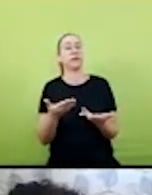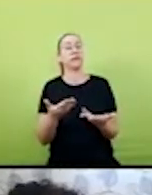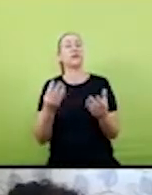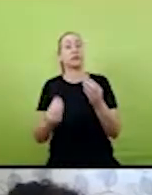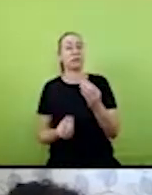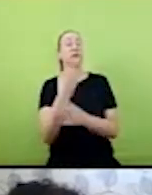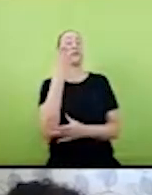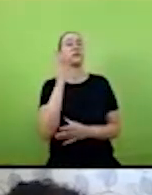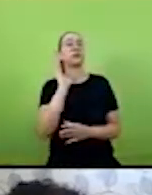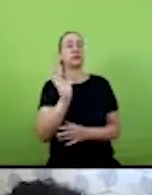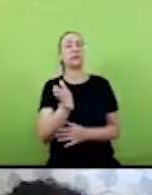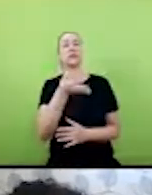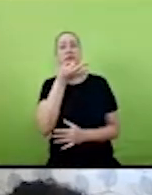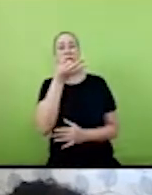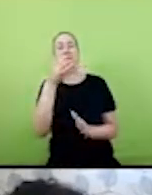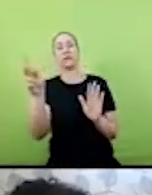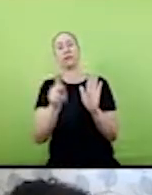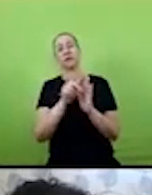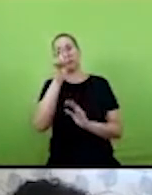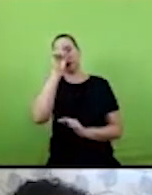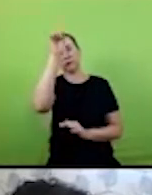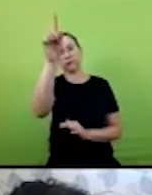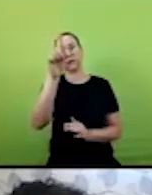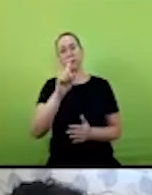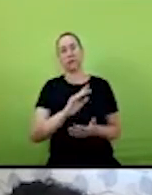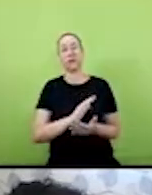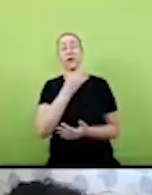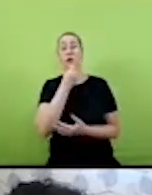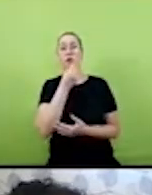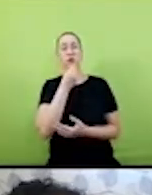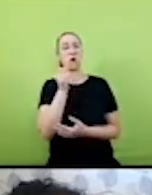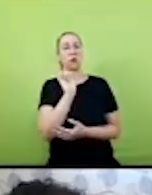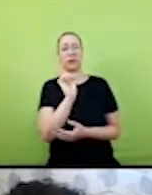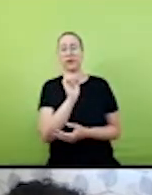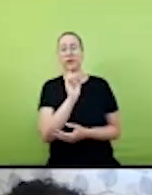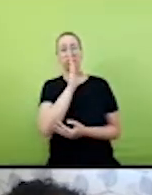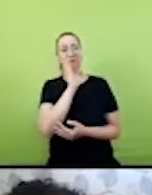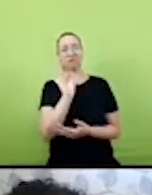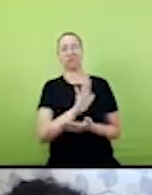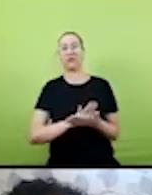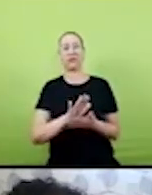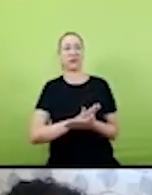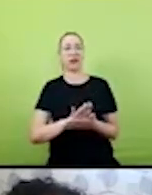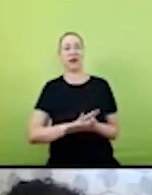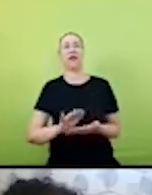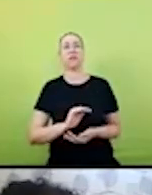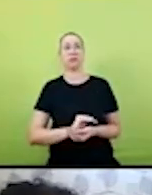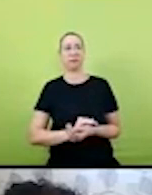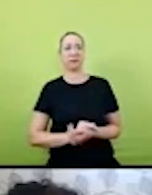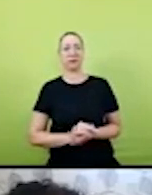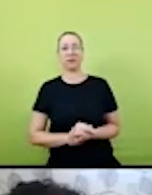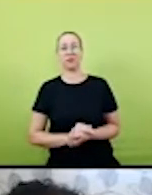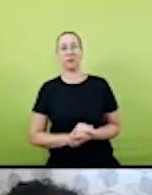introjetando essas ideias, e os meninos não estão introjetando na mesma proporção. Onde é que a gente